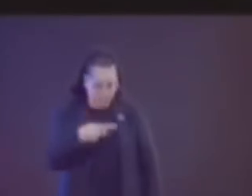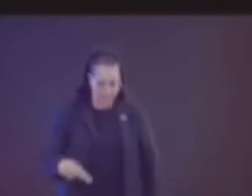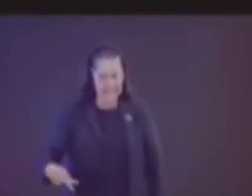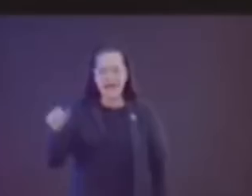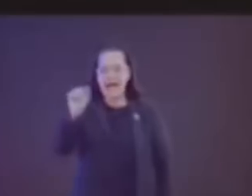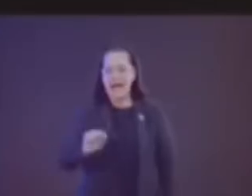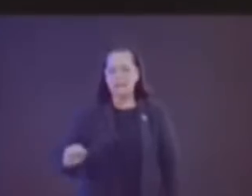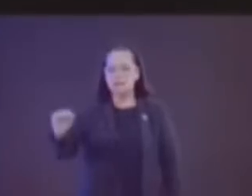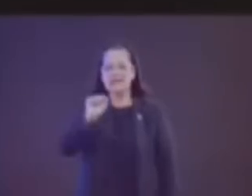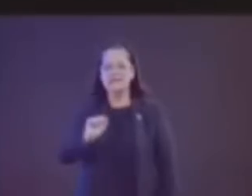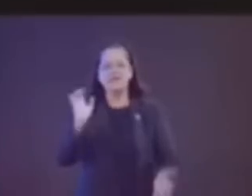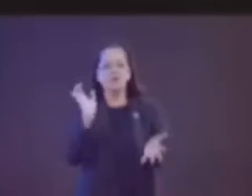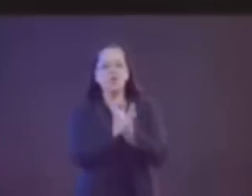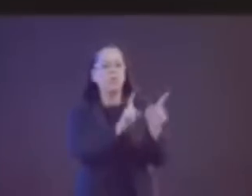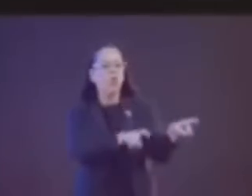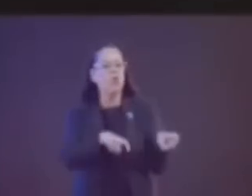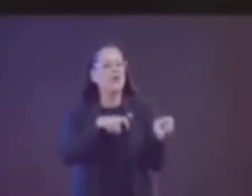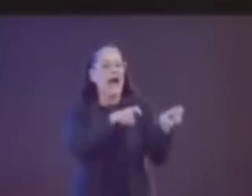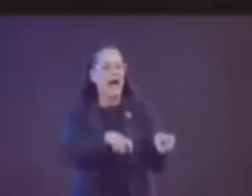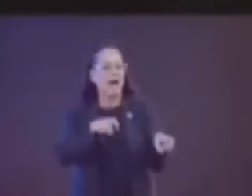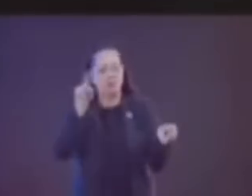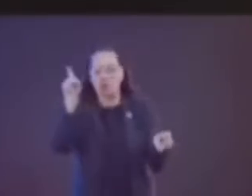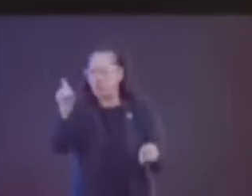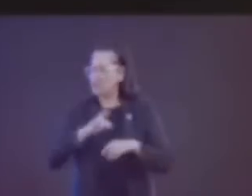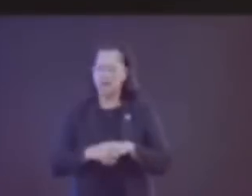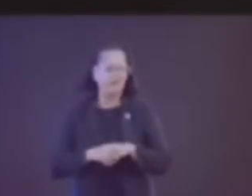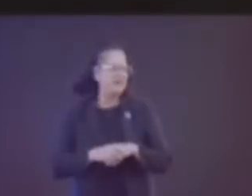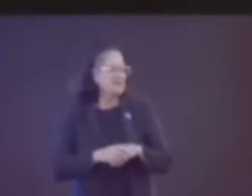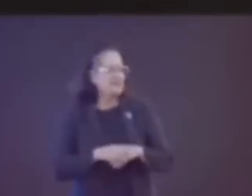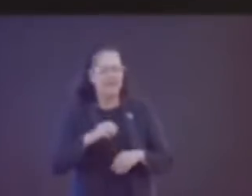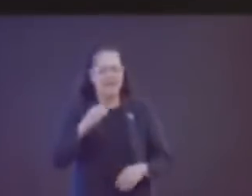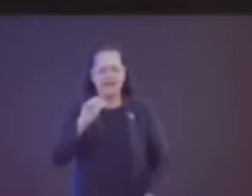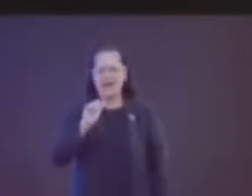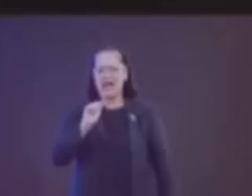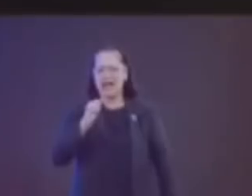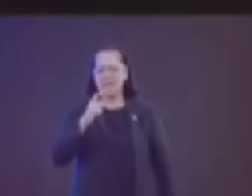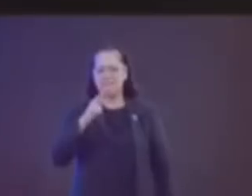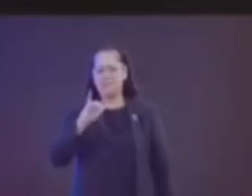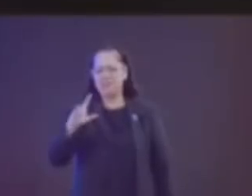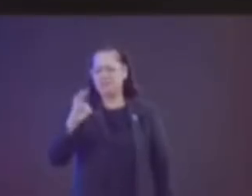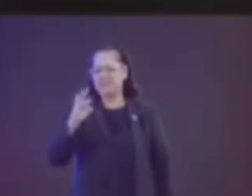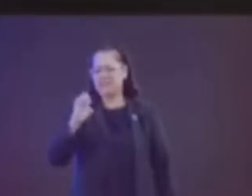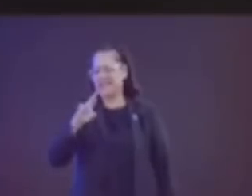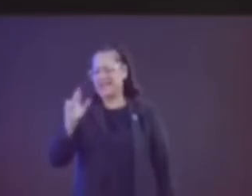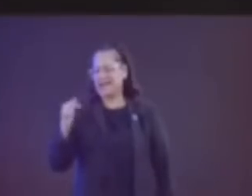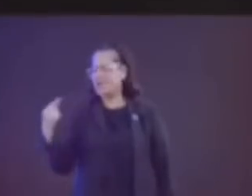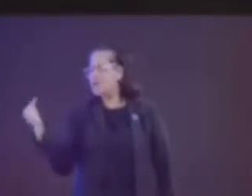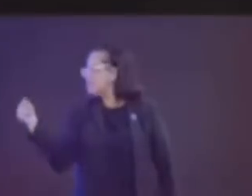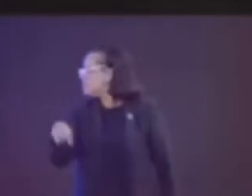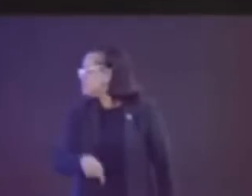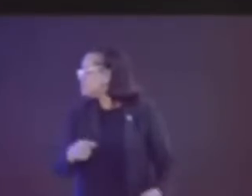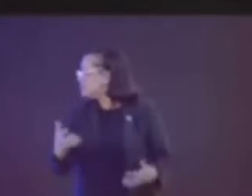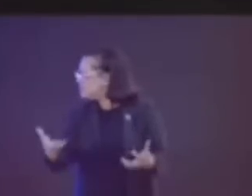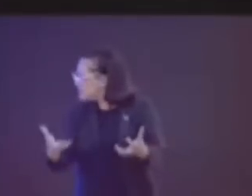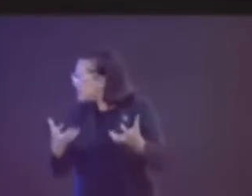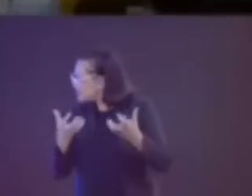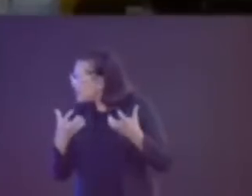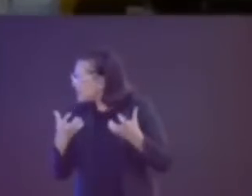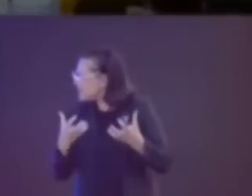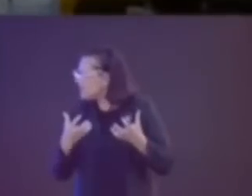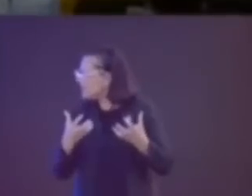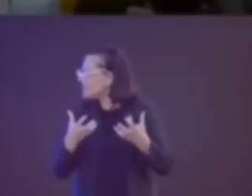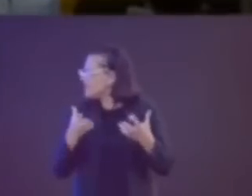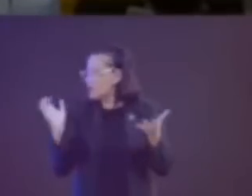Produtores Rurais do PA Vale do Arinos, linha 5, a Pruter. Vim hoje fazer um pedido para a Tetê Bezerra de uma